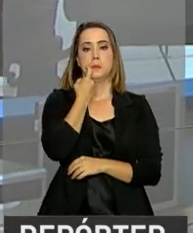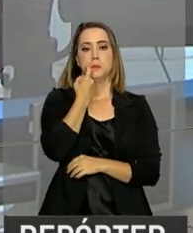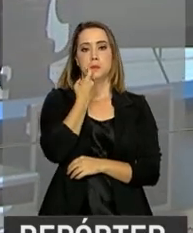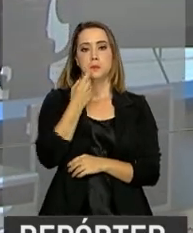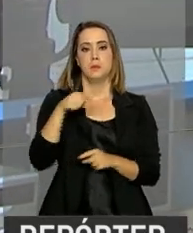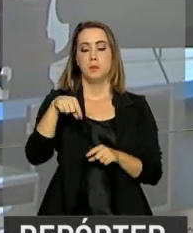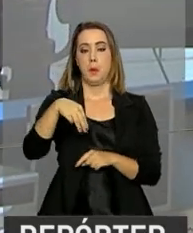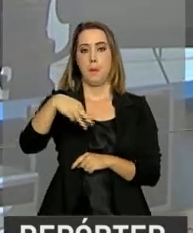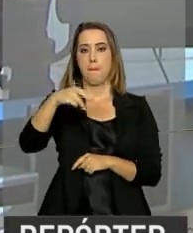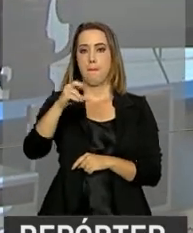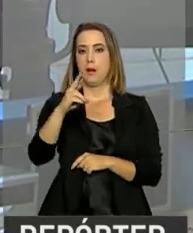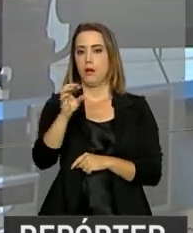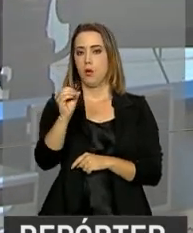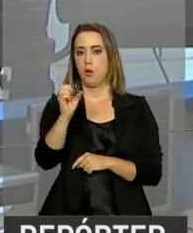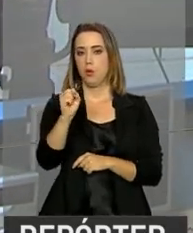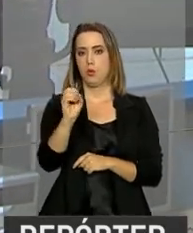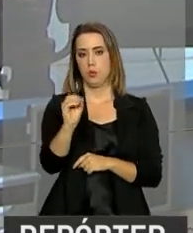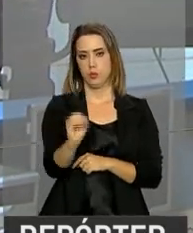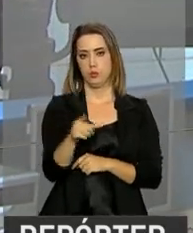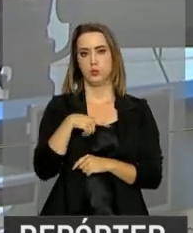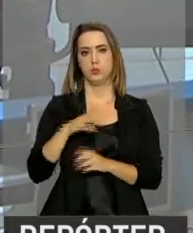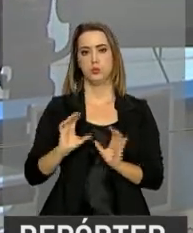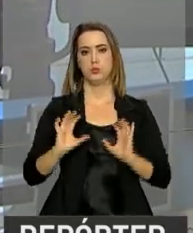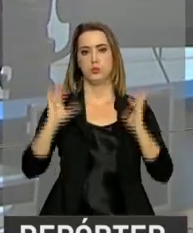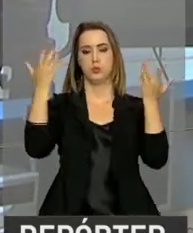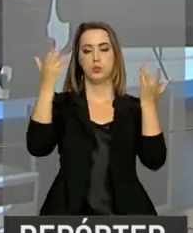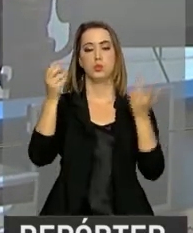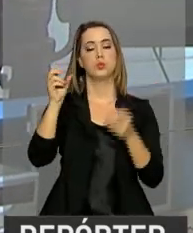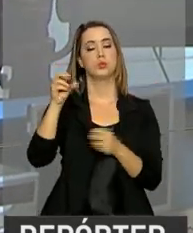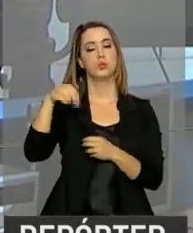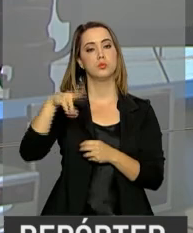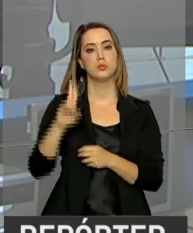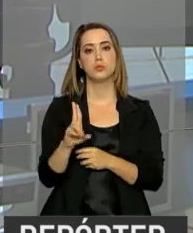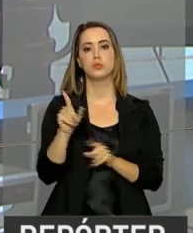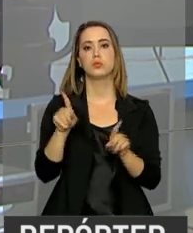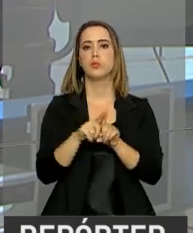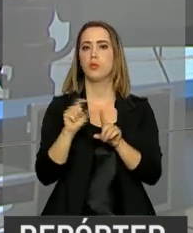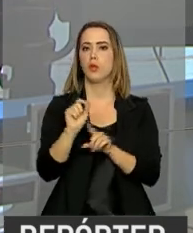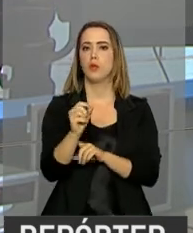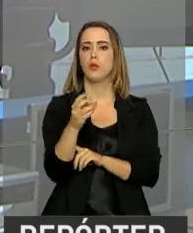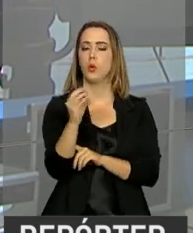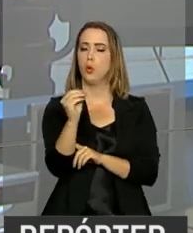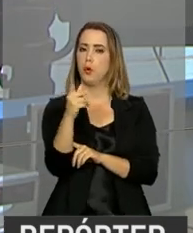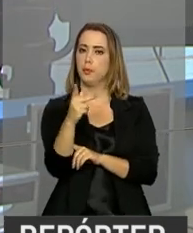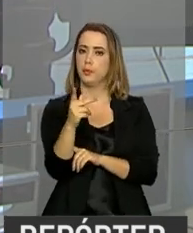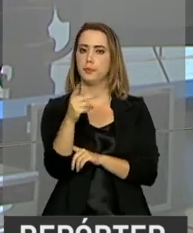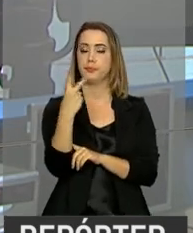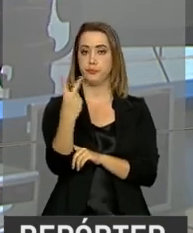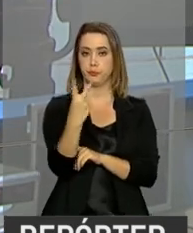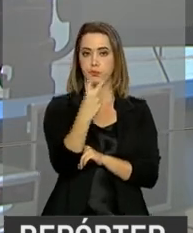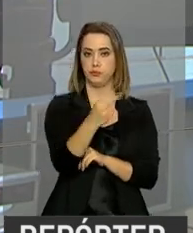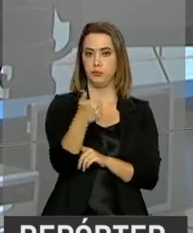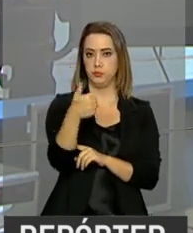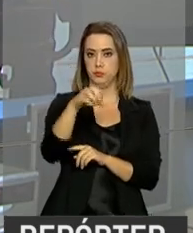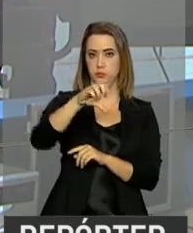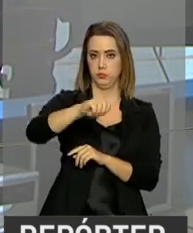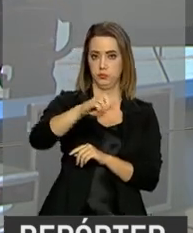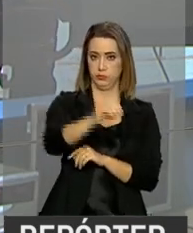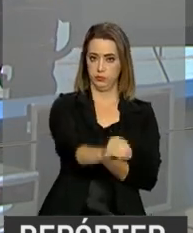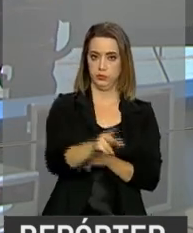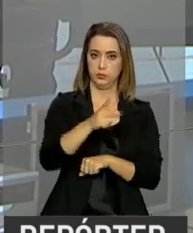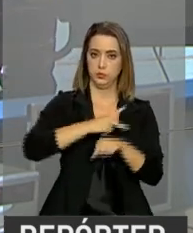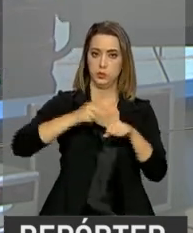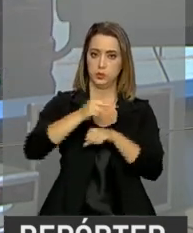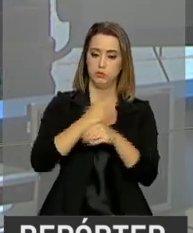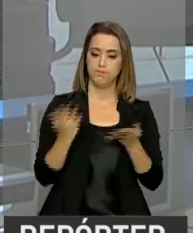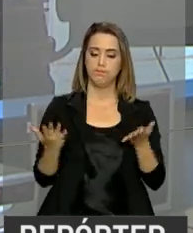Marrocos, a Conferência Climática da ONU, a COP22. Representantes de mais de 190 países participaram do encontro, que debateu um